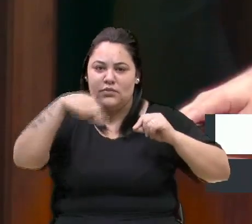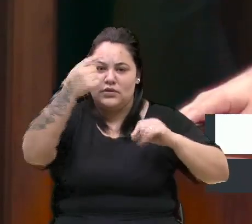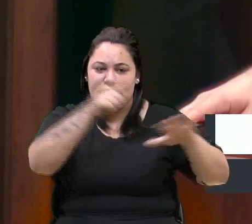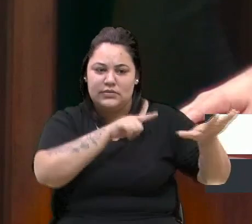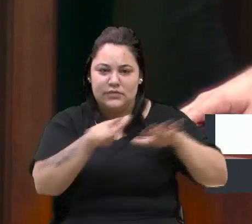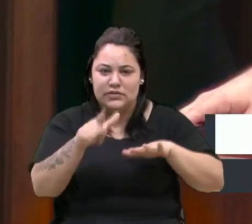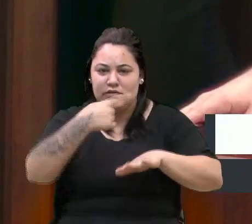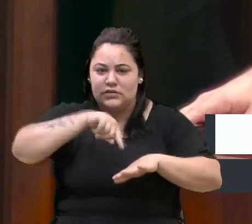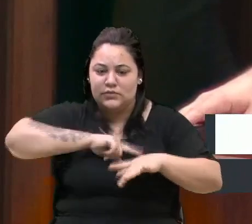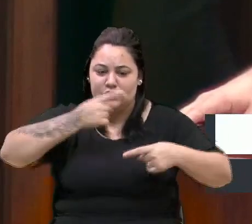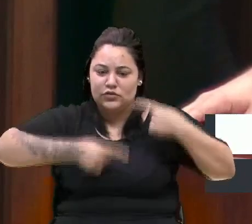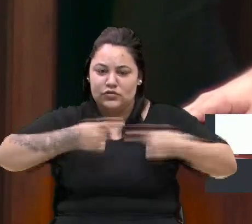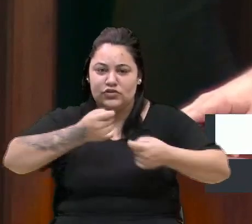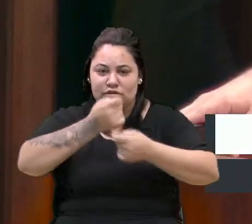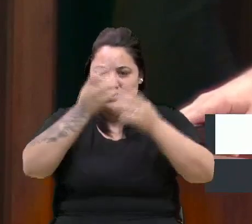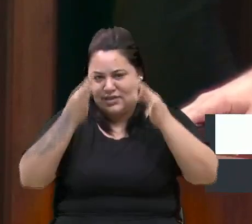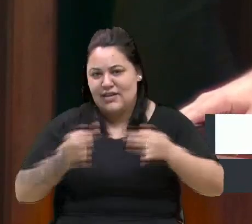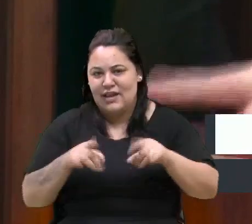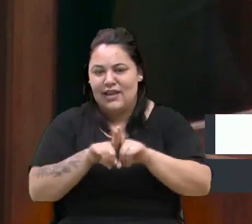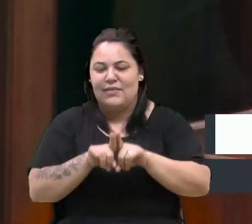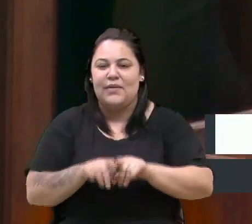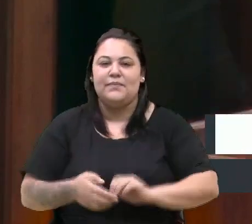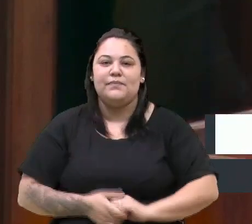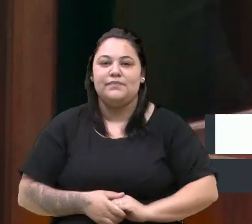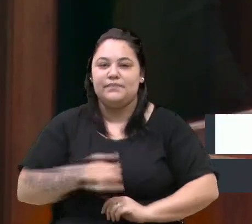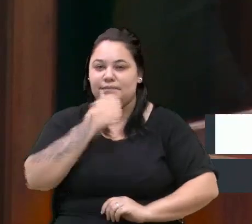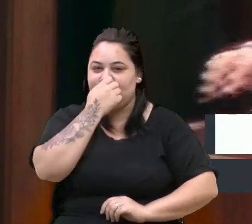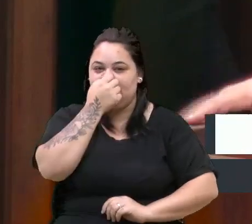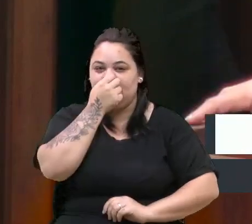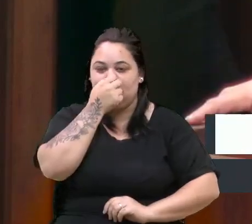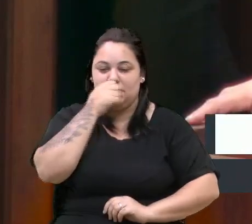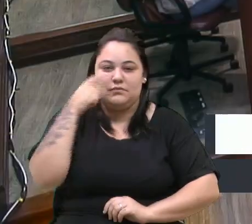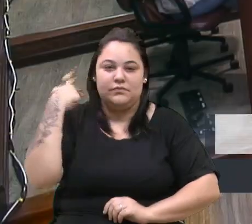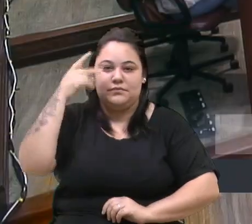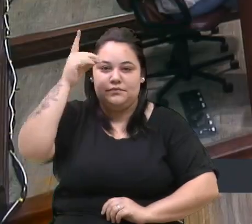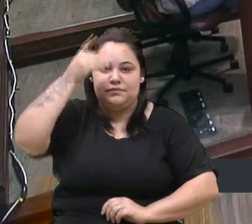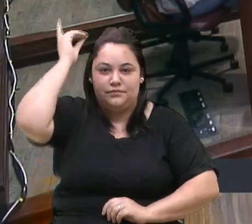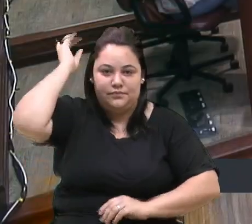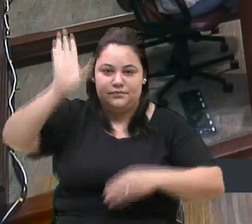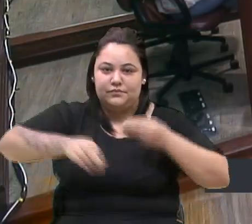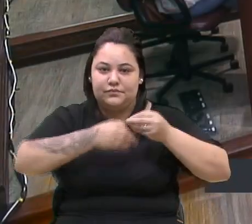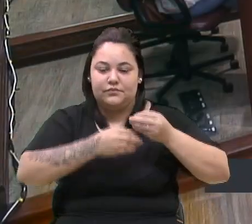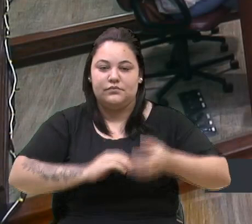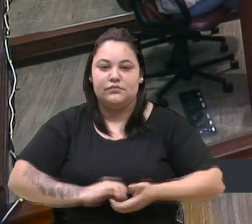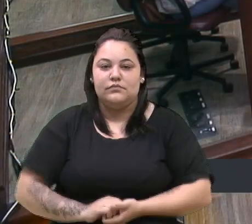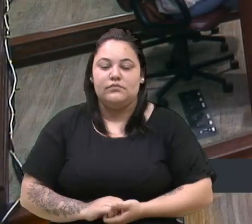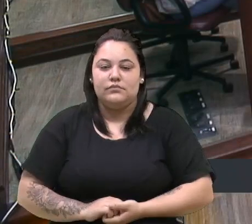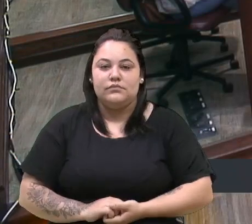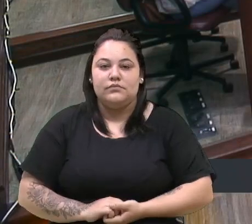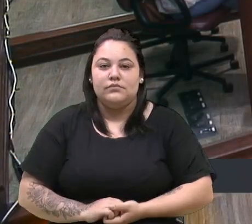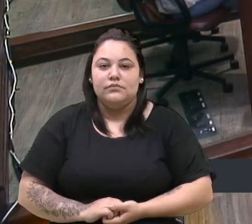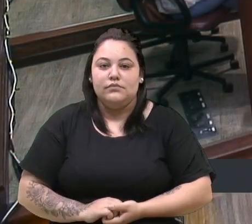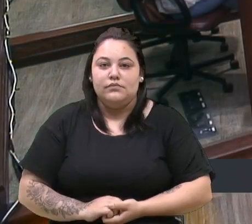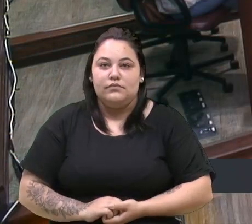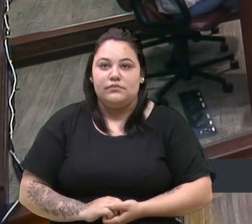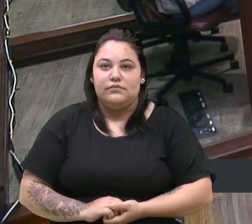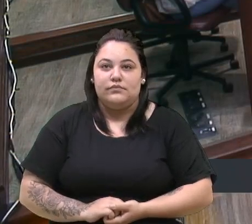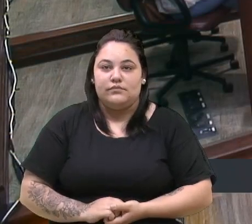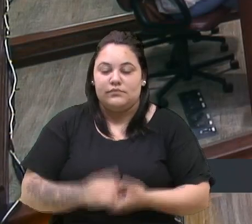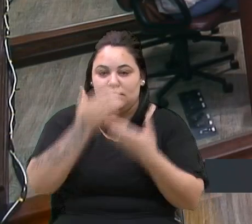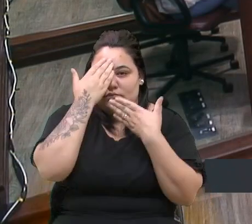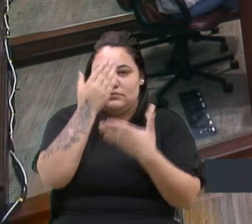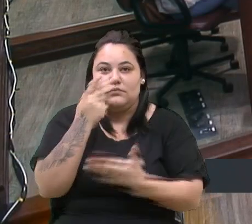estar discutindo essa questão. Vereador Lucas Gil, sua parte. Obrigado, vereador. Realmente é